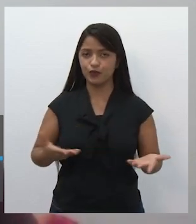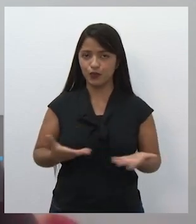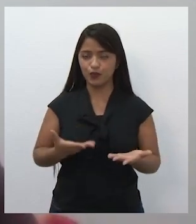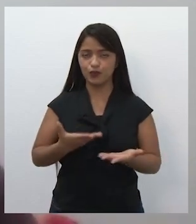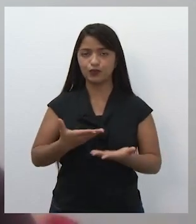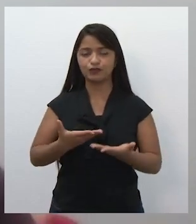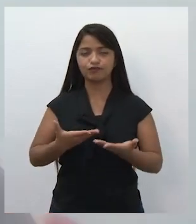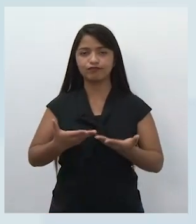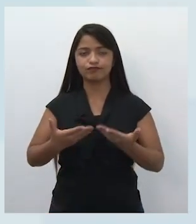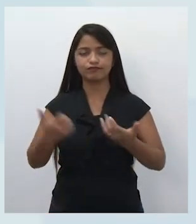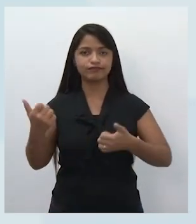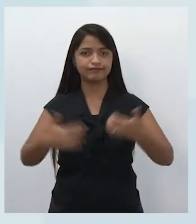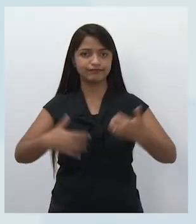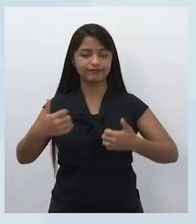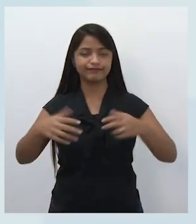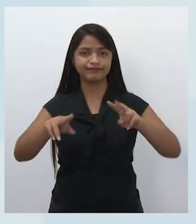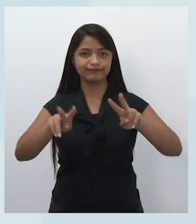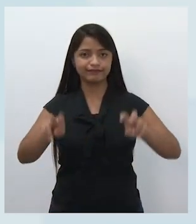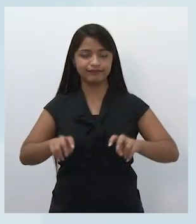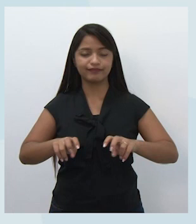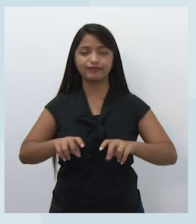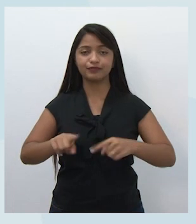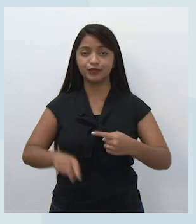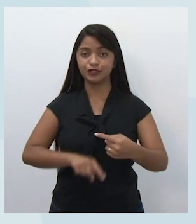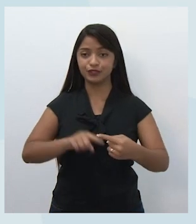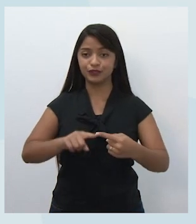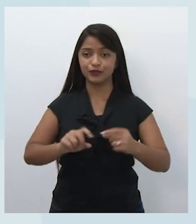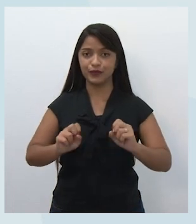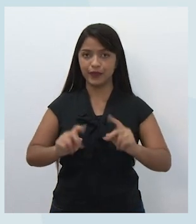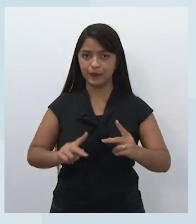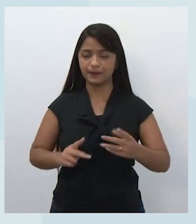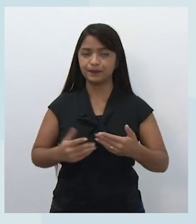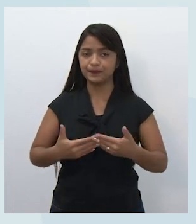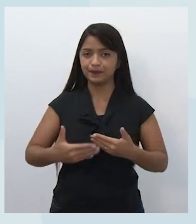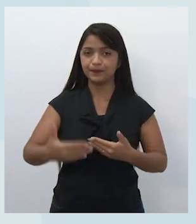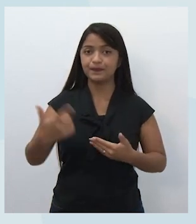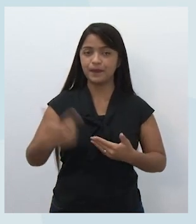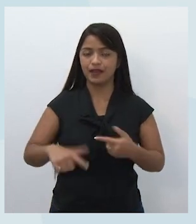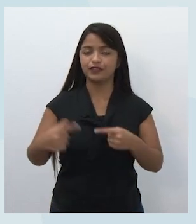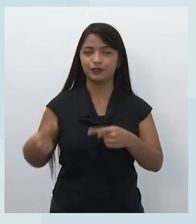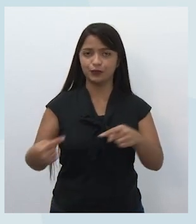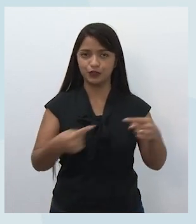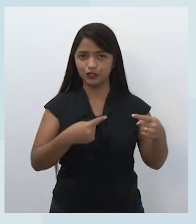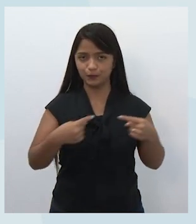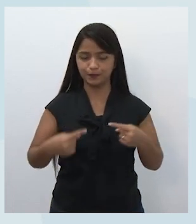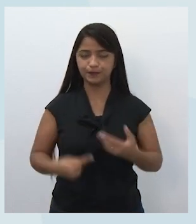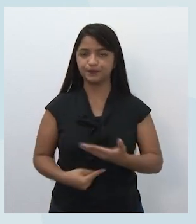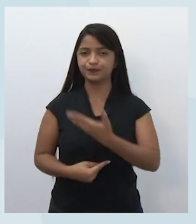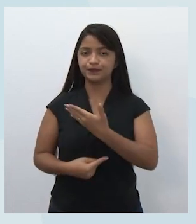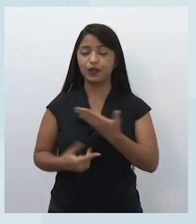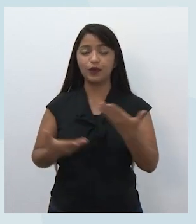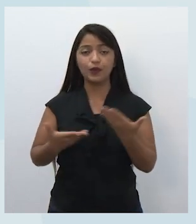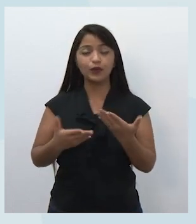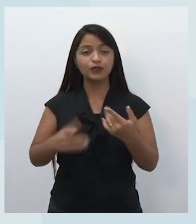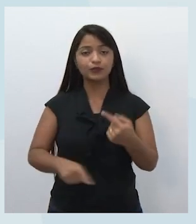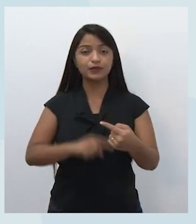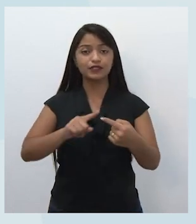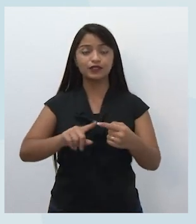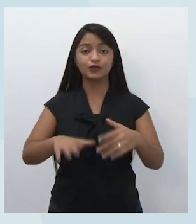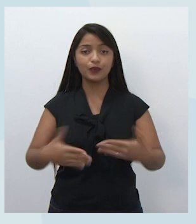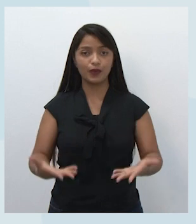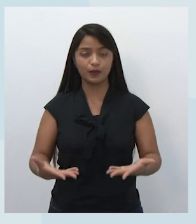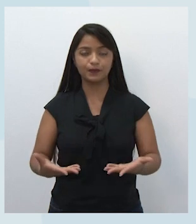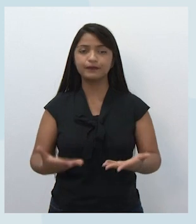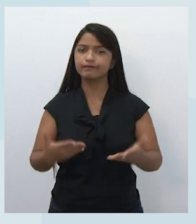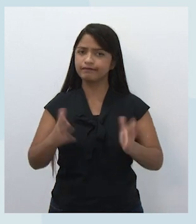nossa conversa de hoje, para que a gente possa começar a discutir um pouco mais sobre isso, né? Qual que é o nosso objetivo hoje? Como foi